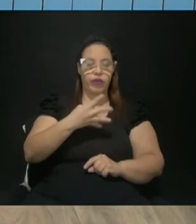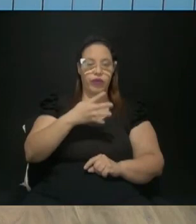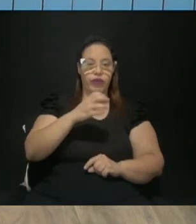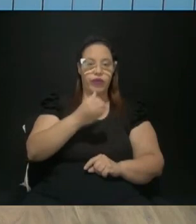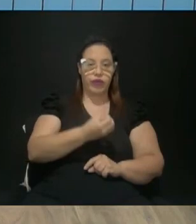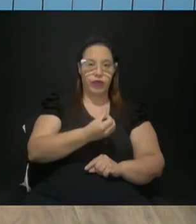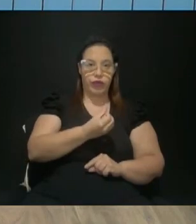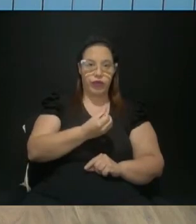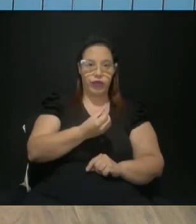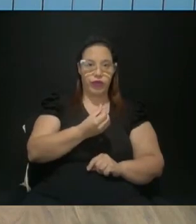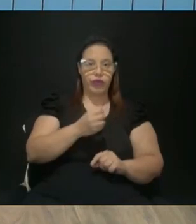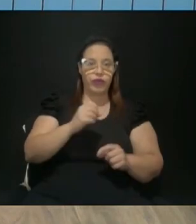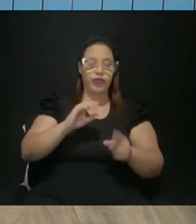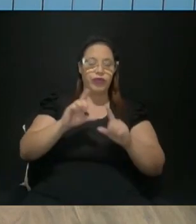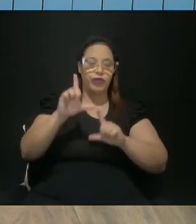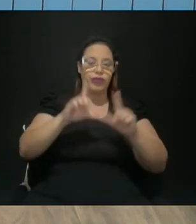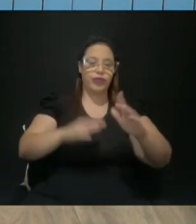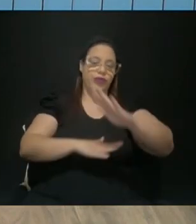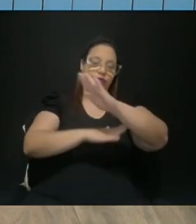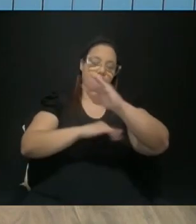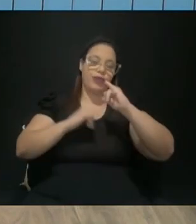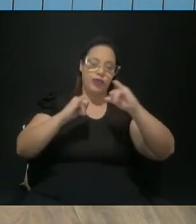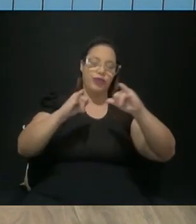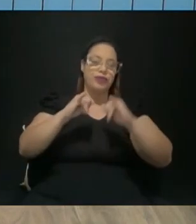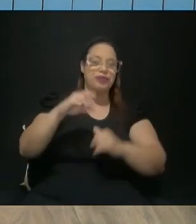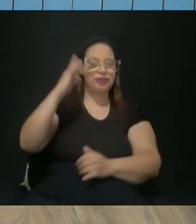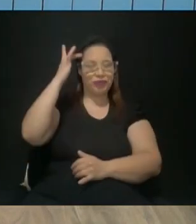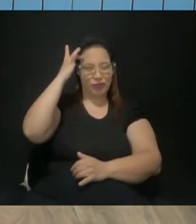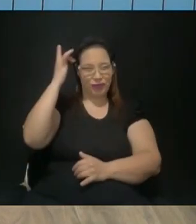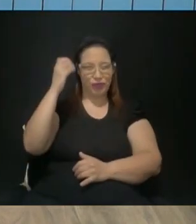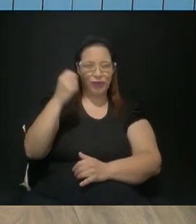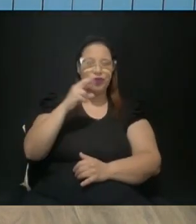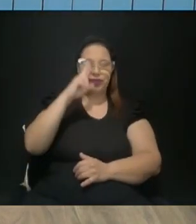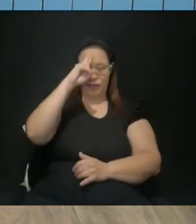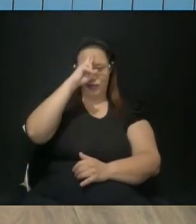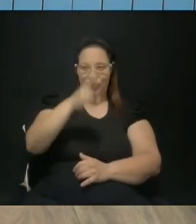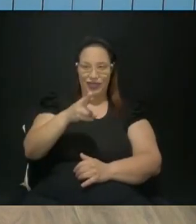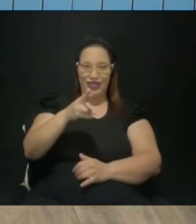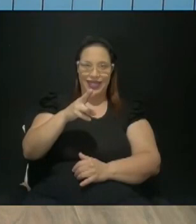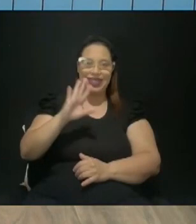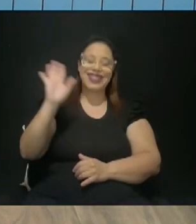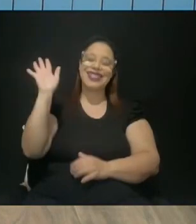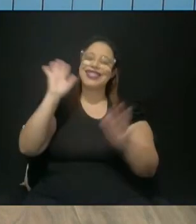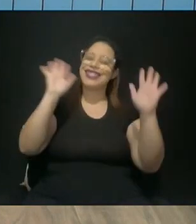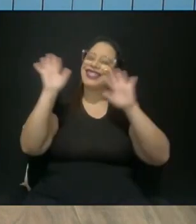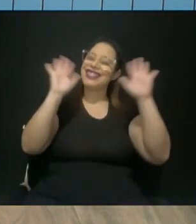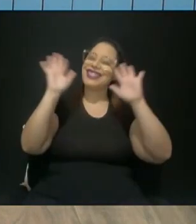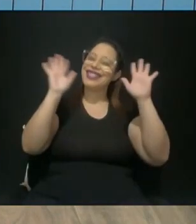Jornal Câmara Notícia retorna amanhã a partir do meio-dia. Até lá, tchau, tchau.